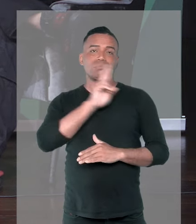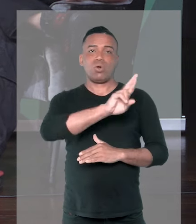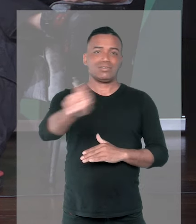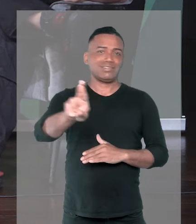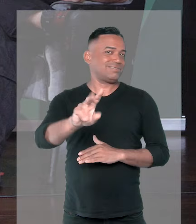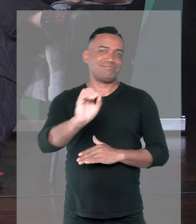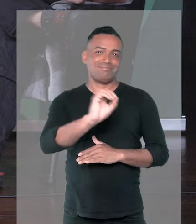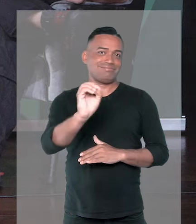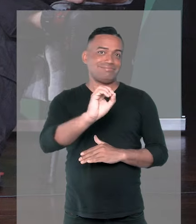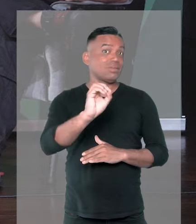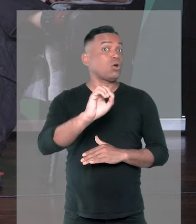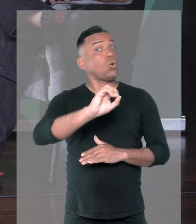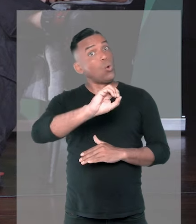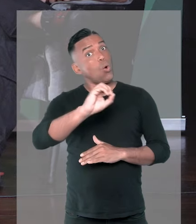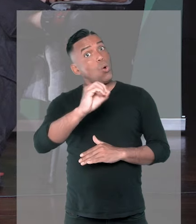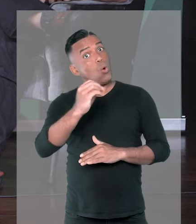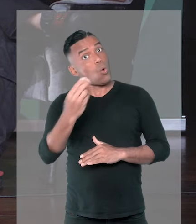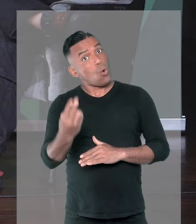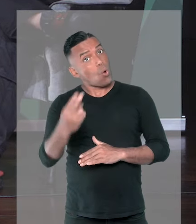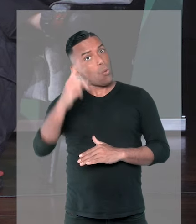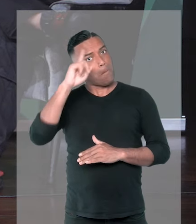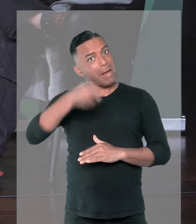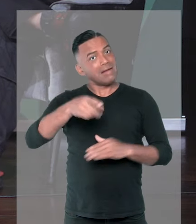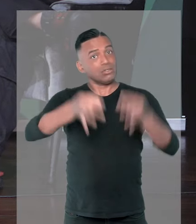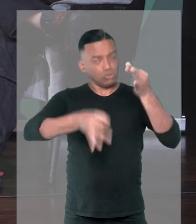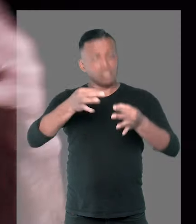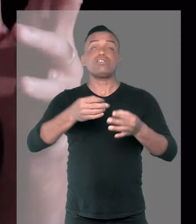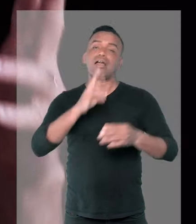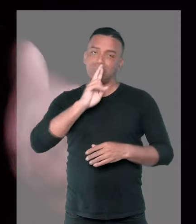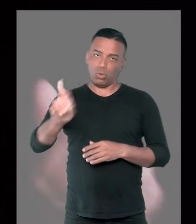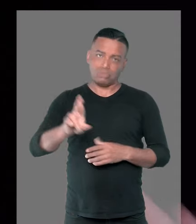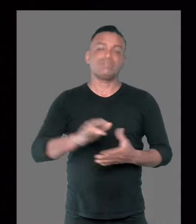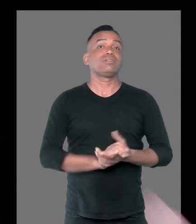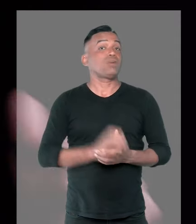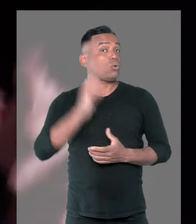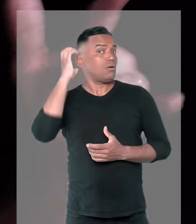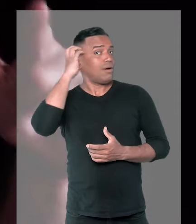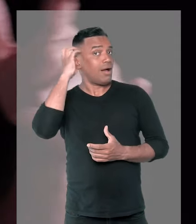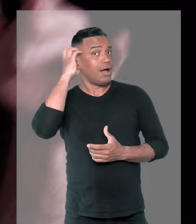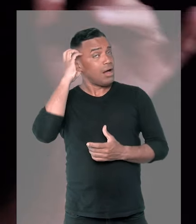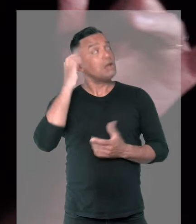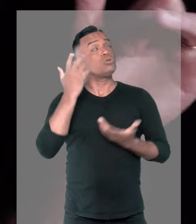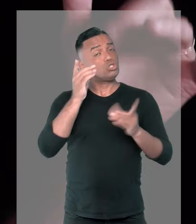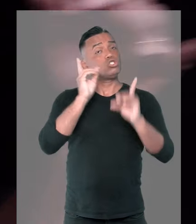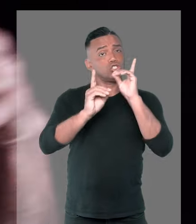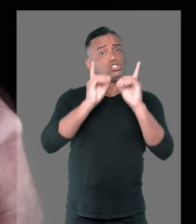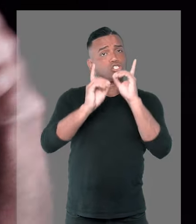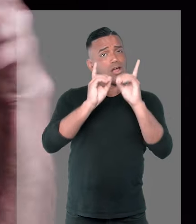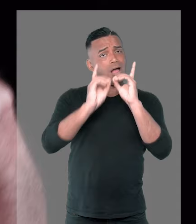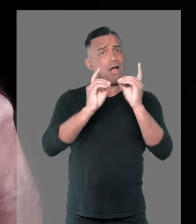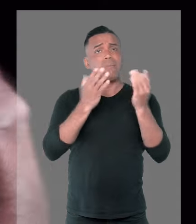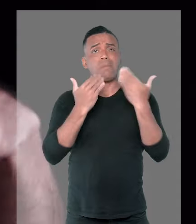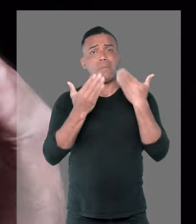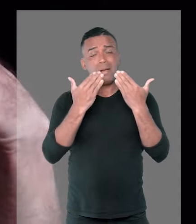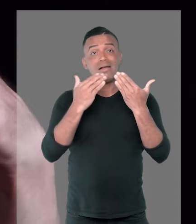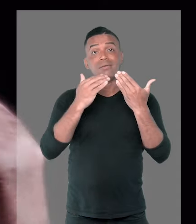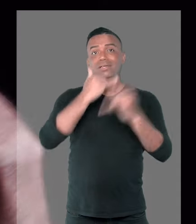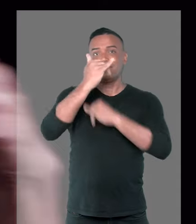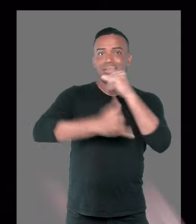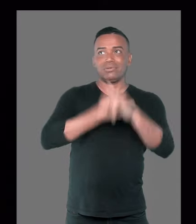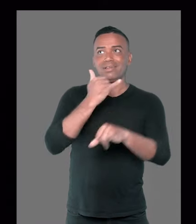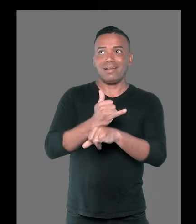ela fosse instada pela justiça a fazer isso né e no rádio ainda havia um certo diálogo principalmente porque depois da internet o